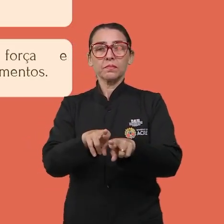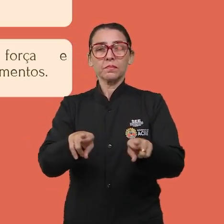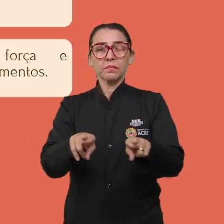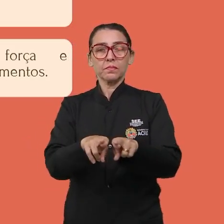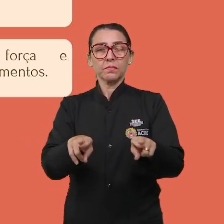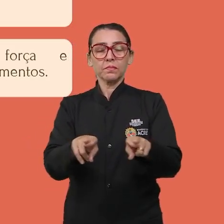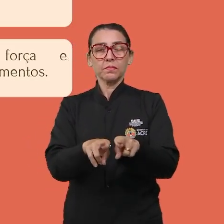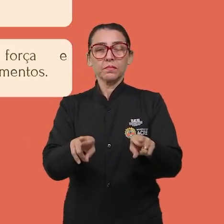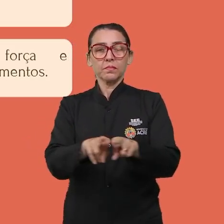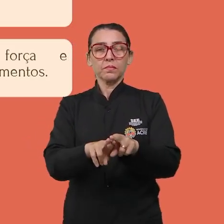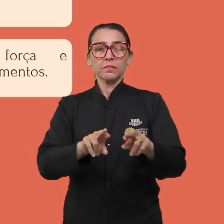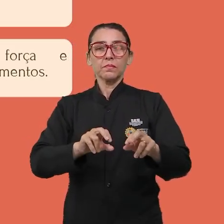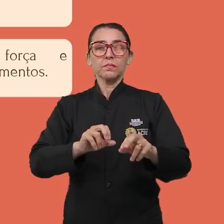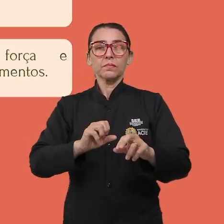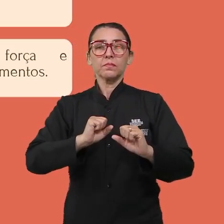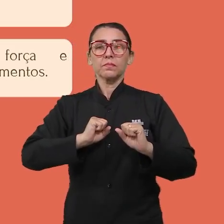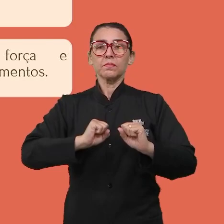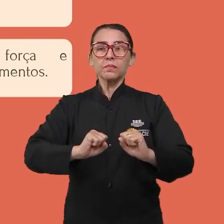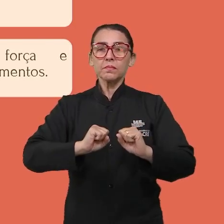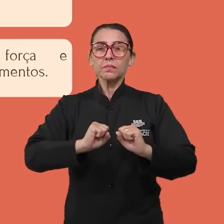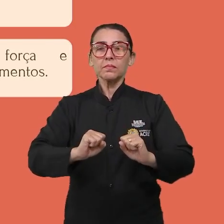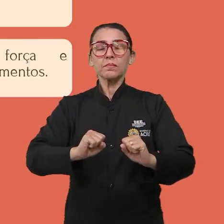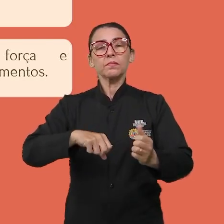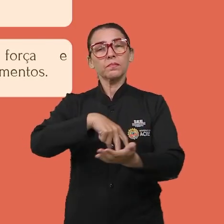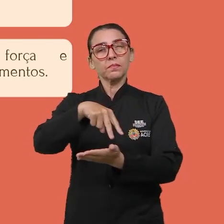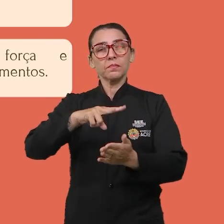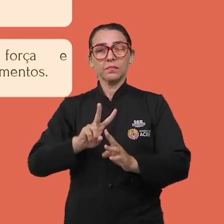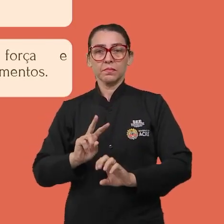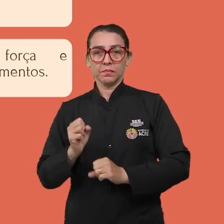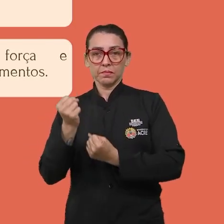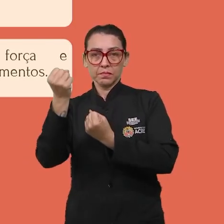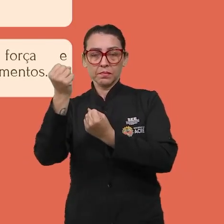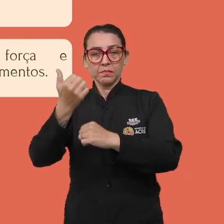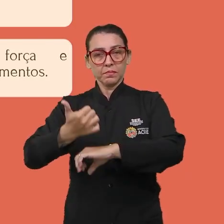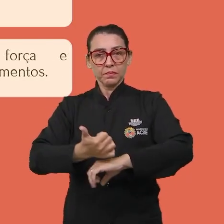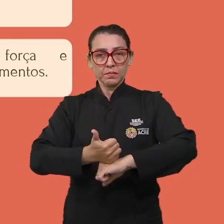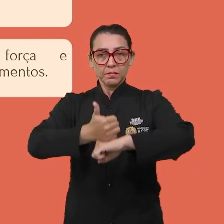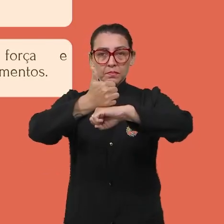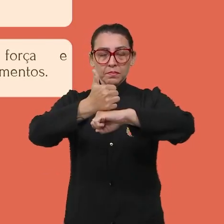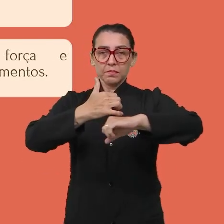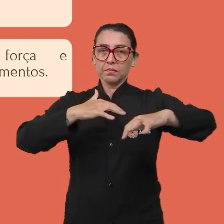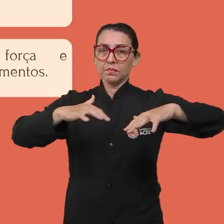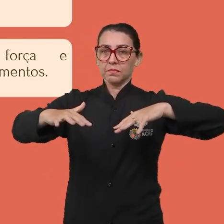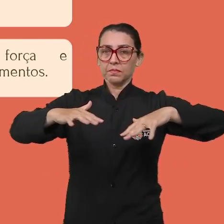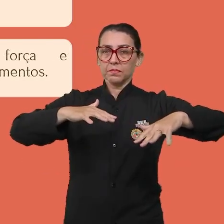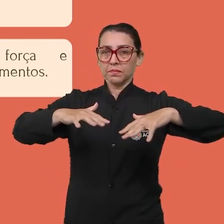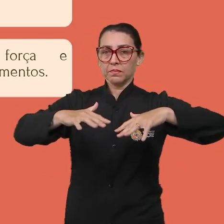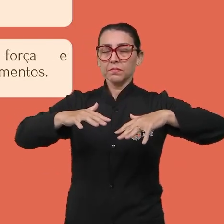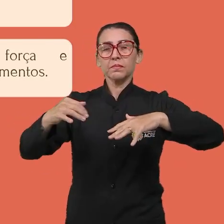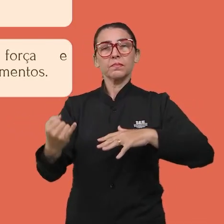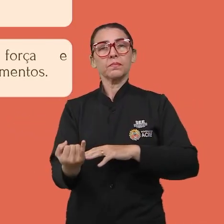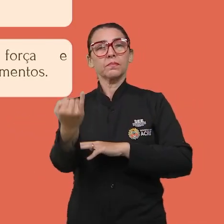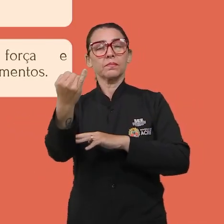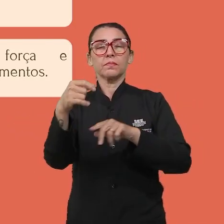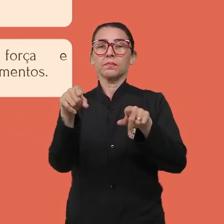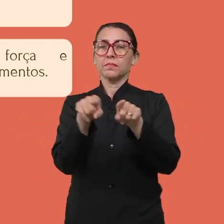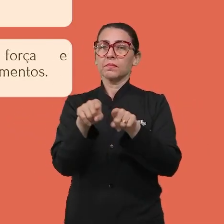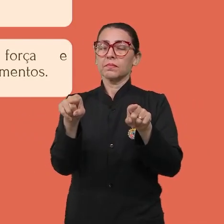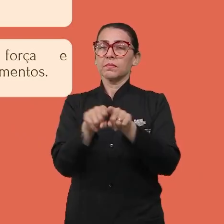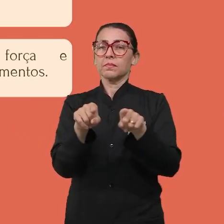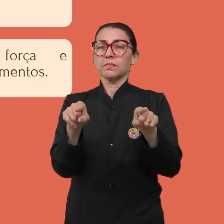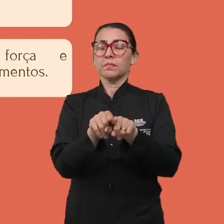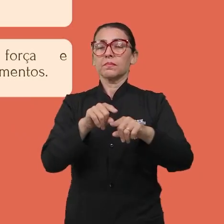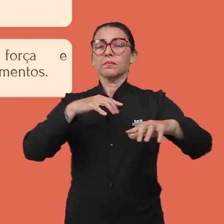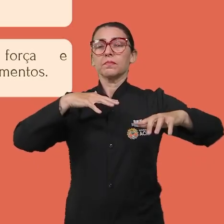e as batidas da dança e a intensidade, força e qualidade dos movimentos. Então, isso é importante também com relação